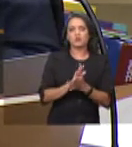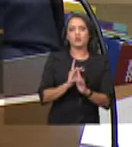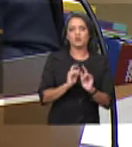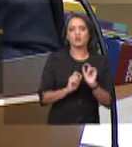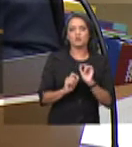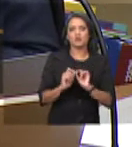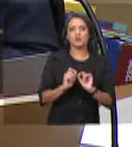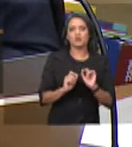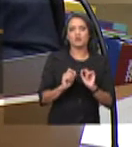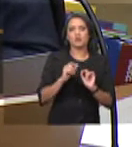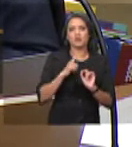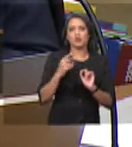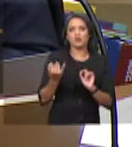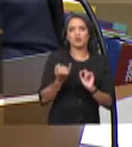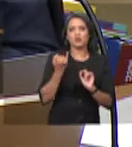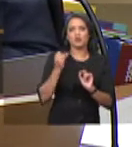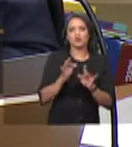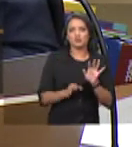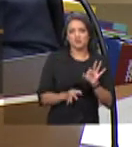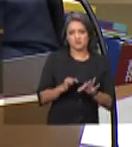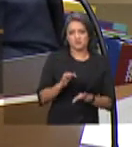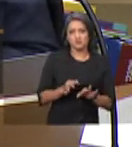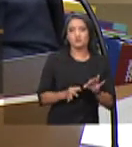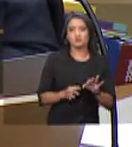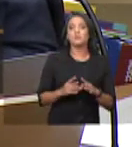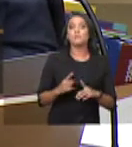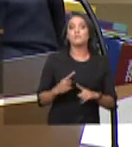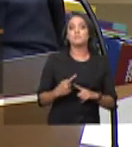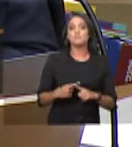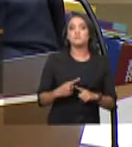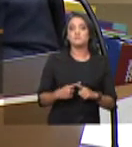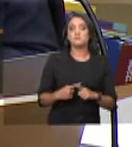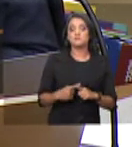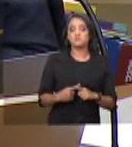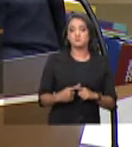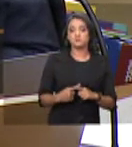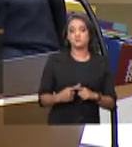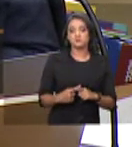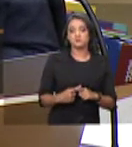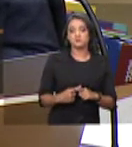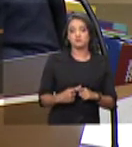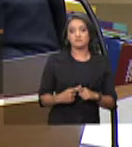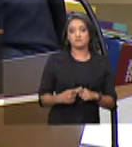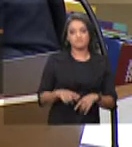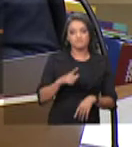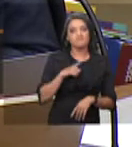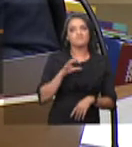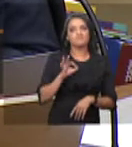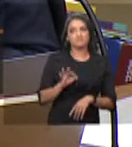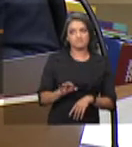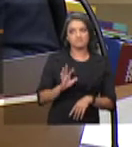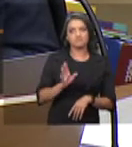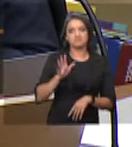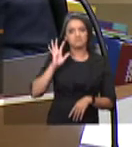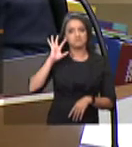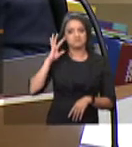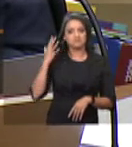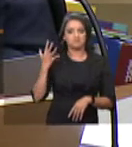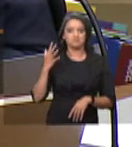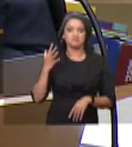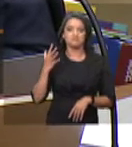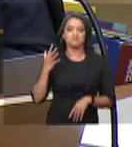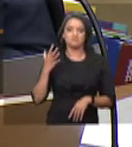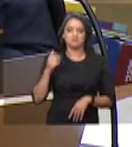da relevância jurídica porque a relevância jurídica será tenho certeza resolvida no